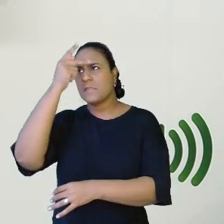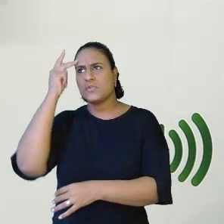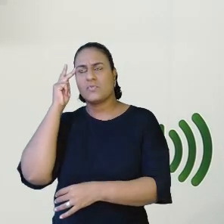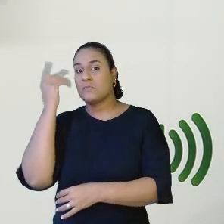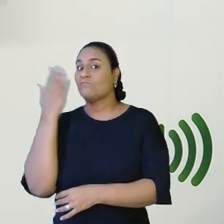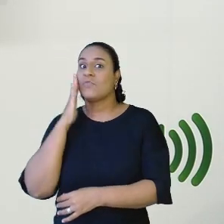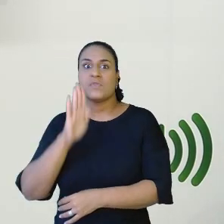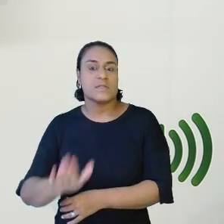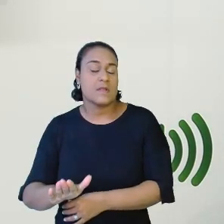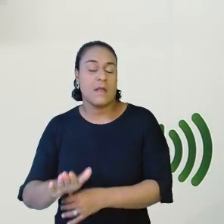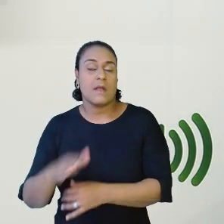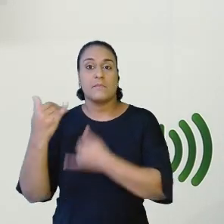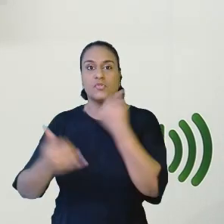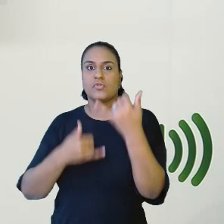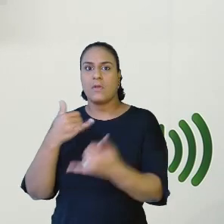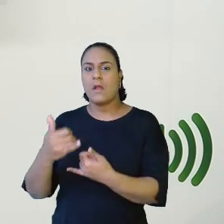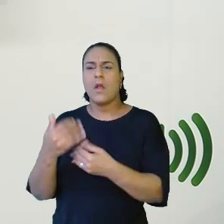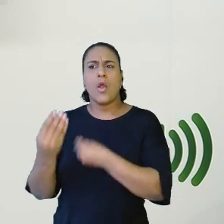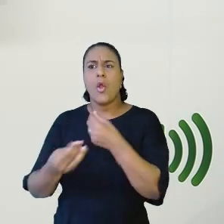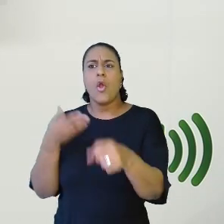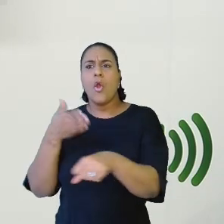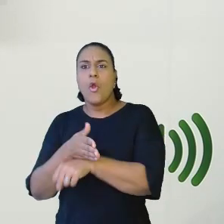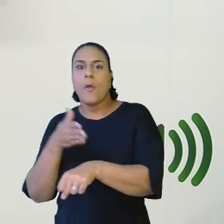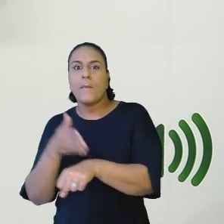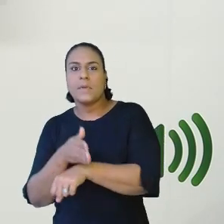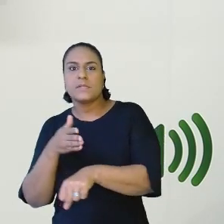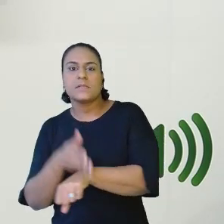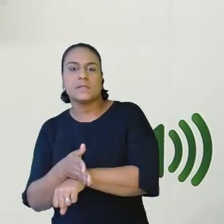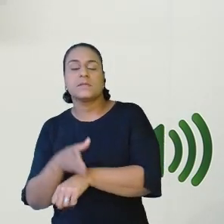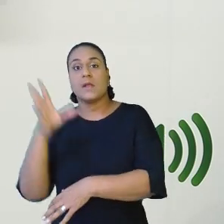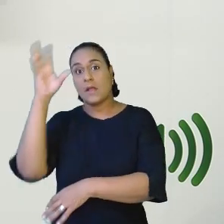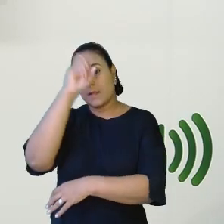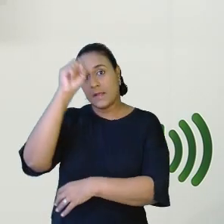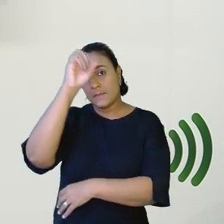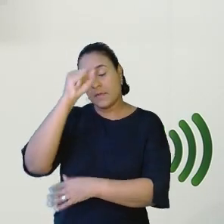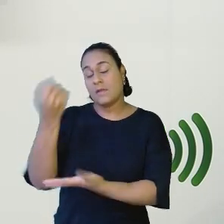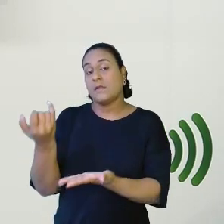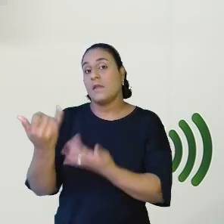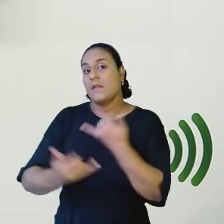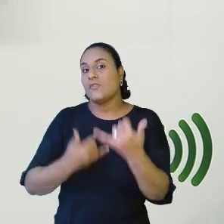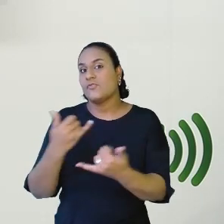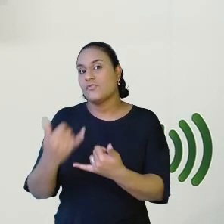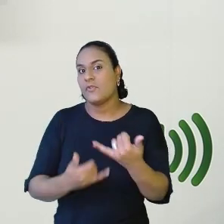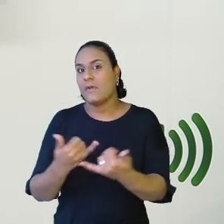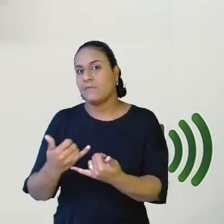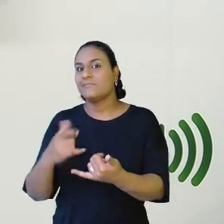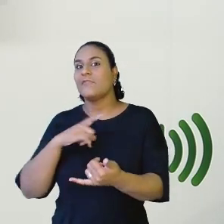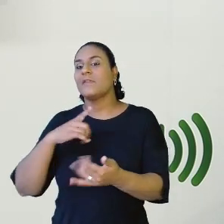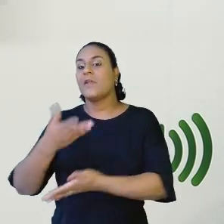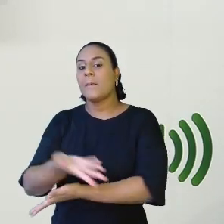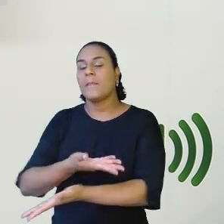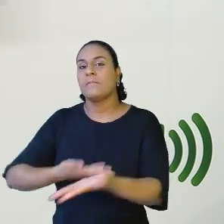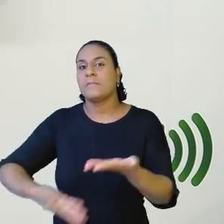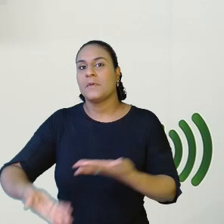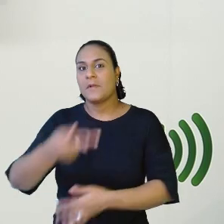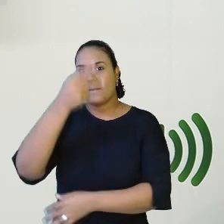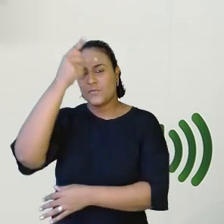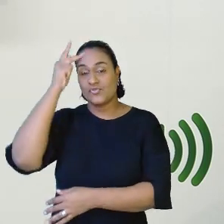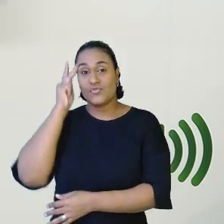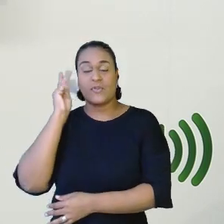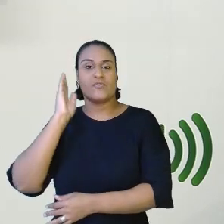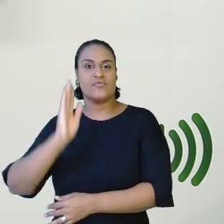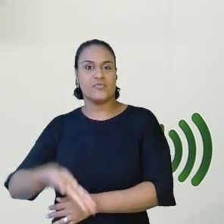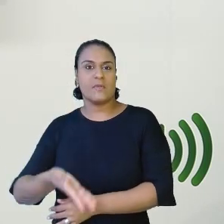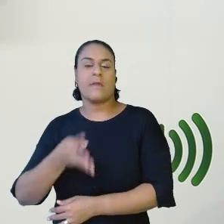que não sabem jogar, gostariam de jogar, podem acessar o vídeo e vão aprender, porque vai estar tendo nesse gameplay uma interação de pessoas que já conhecem o